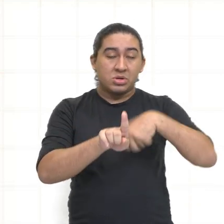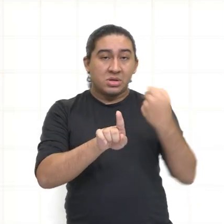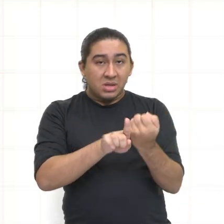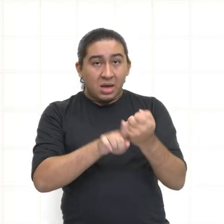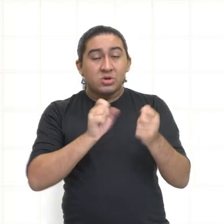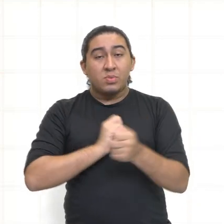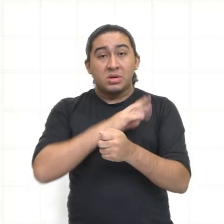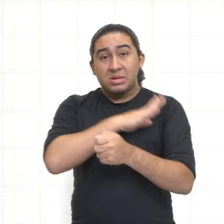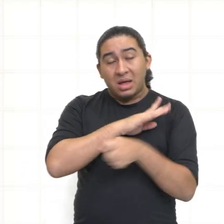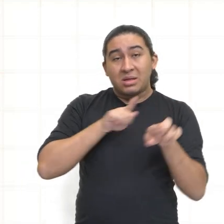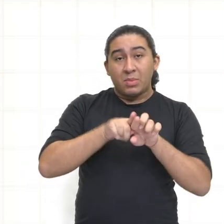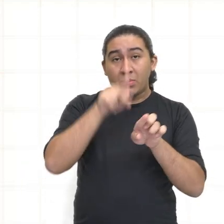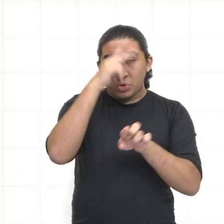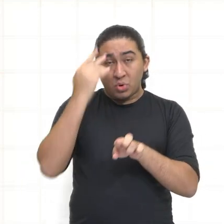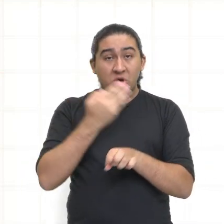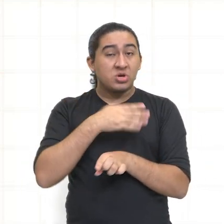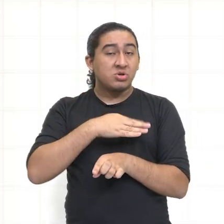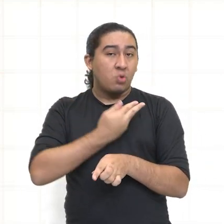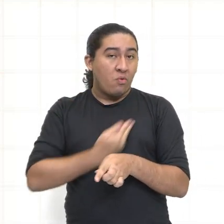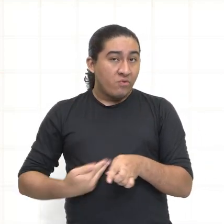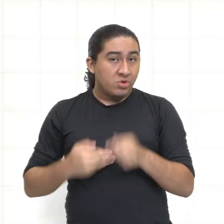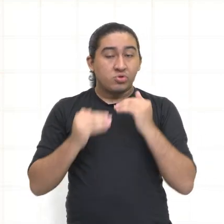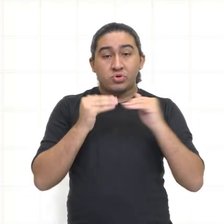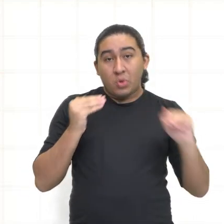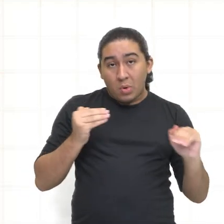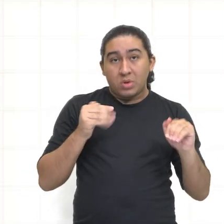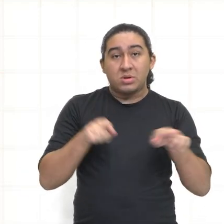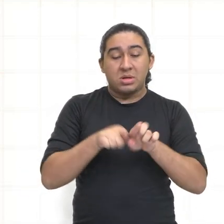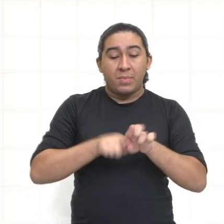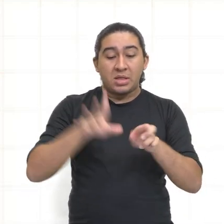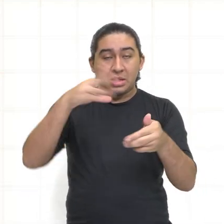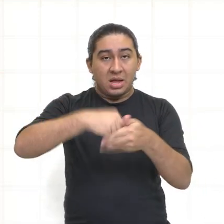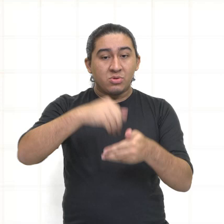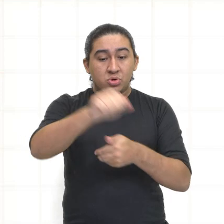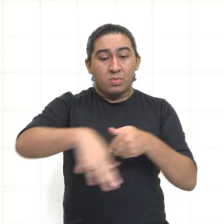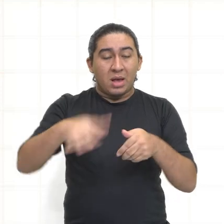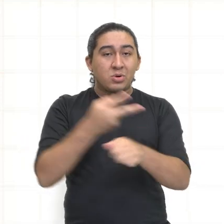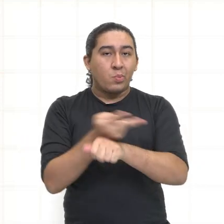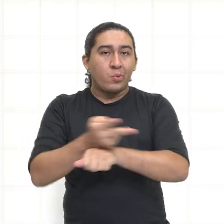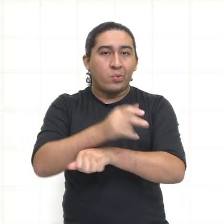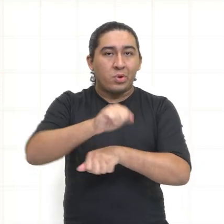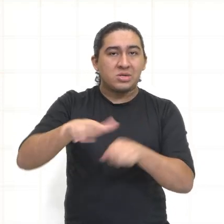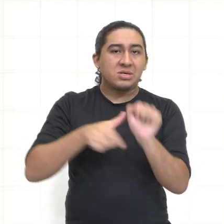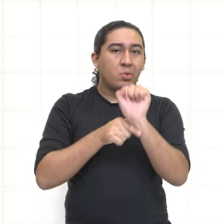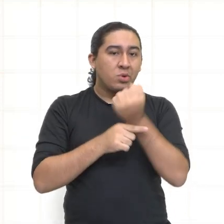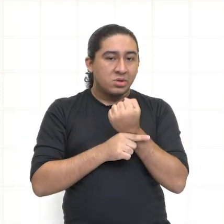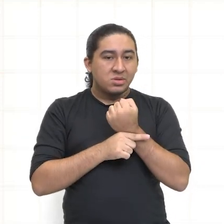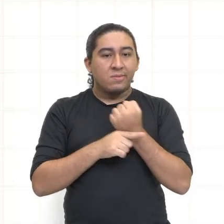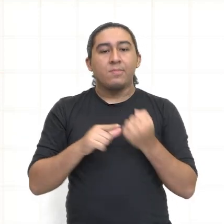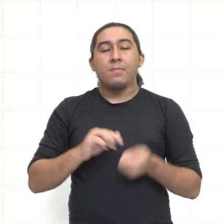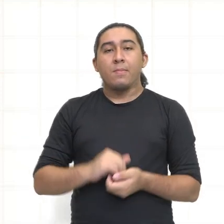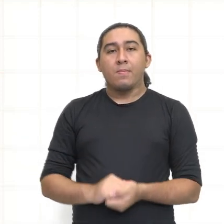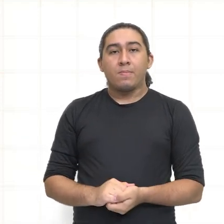militares e insurgentes. Deslocamento interno e busca por locais seguros. Aqui nós temos o que? A presença de